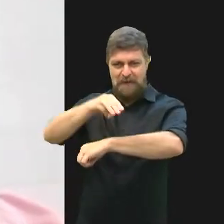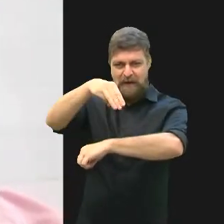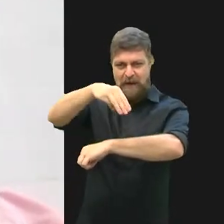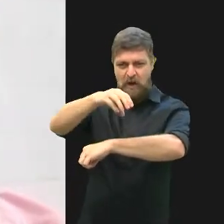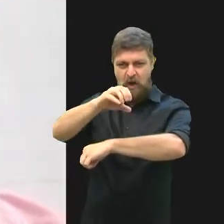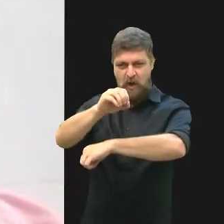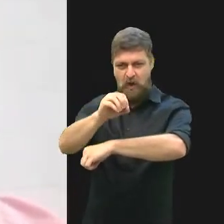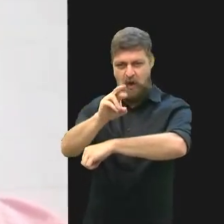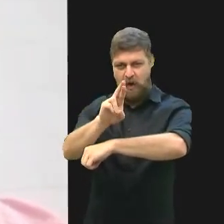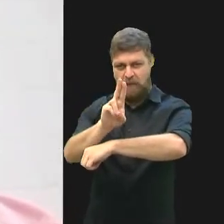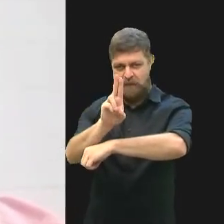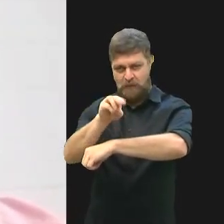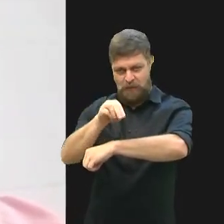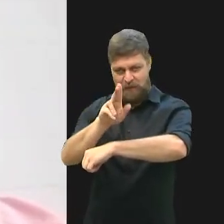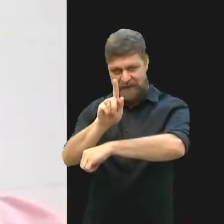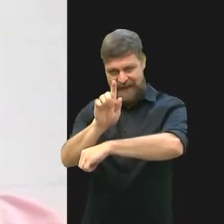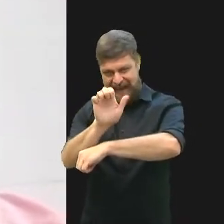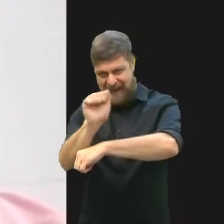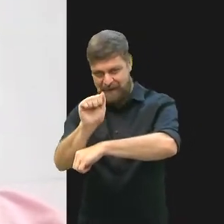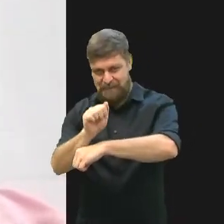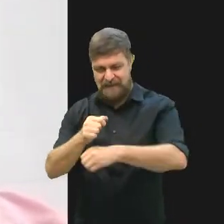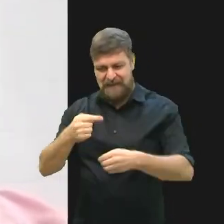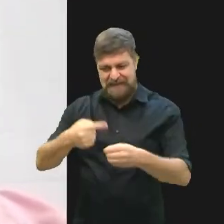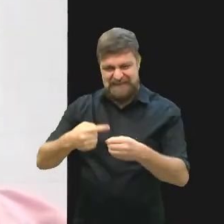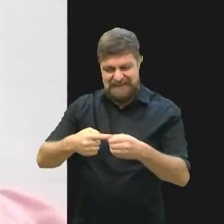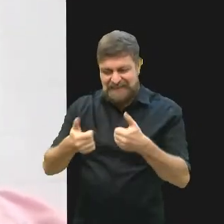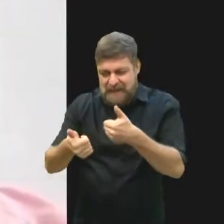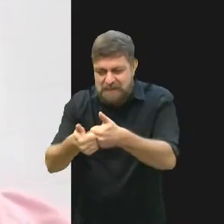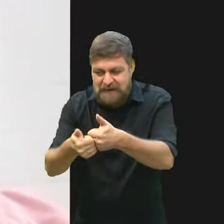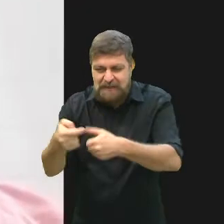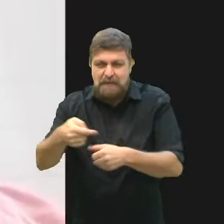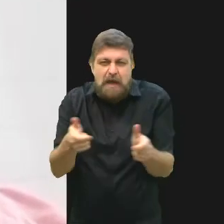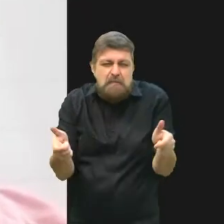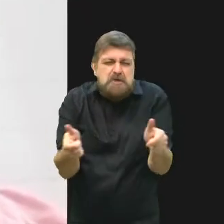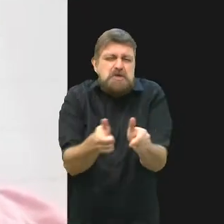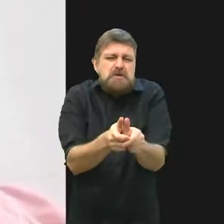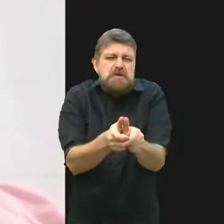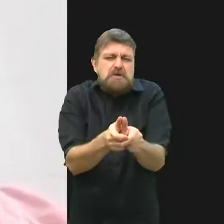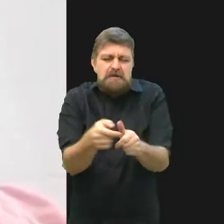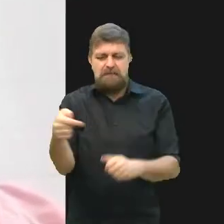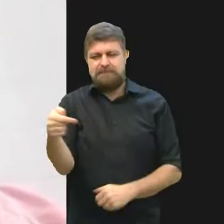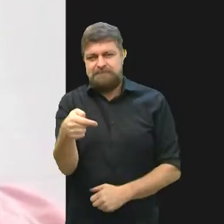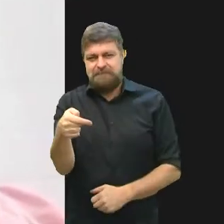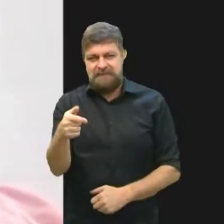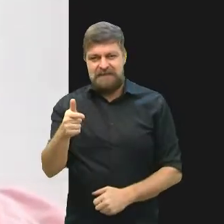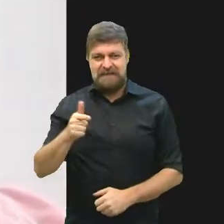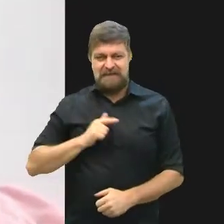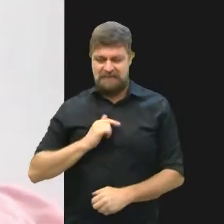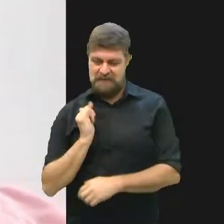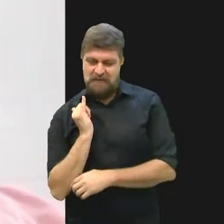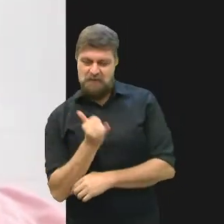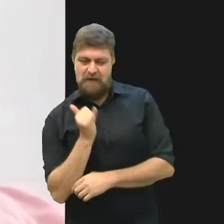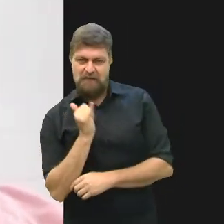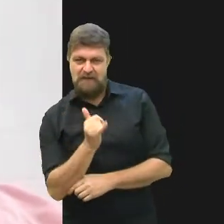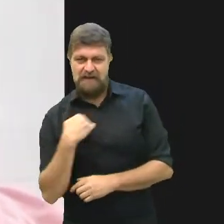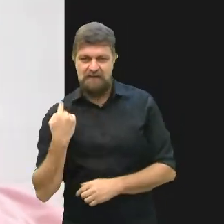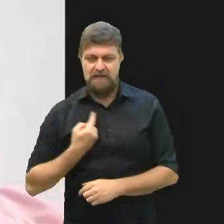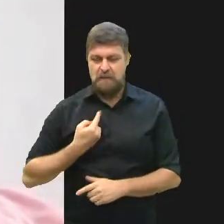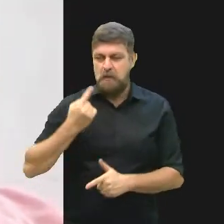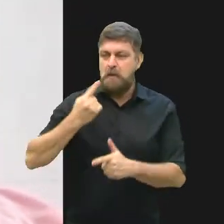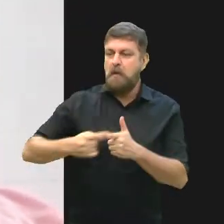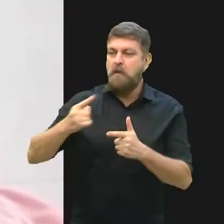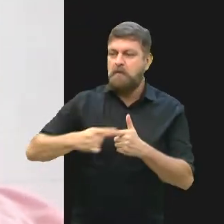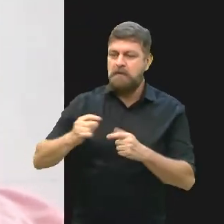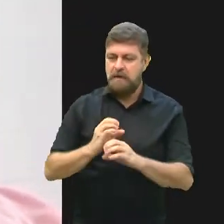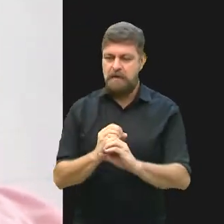1 do ranking, aqui na nossa região também, é uma cidade pequena. Então, quando você fala, por exemplo, vamos resolver o